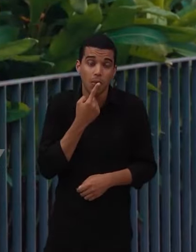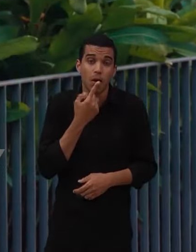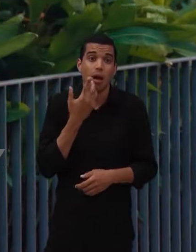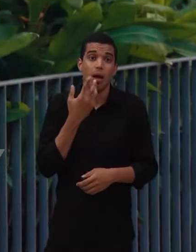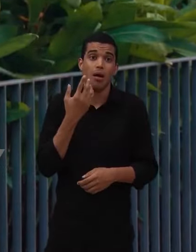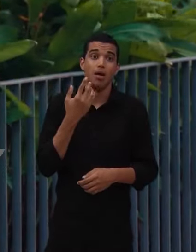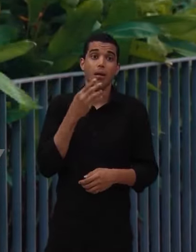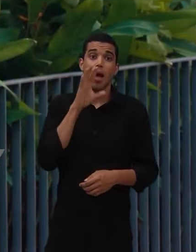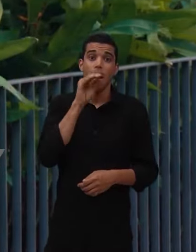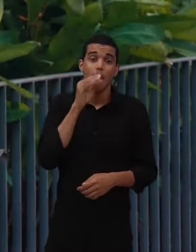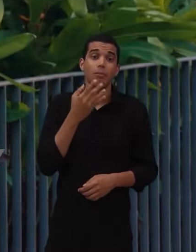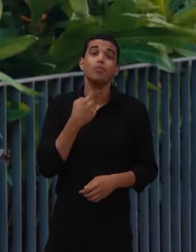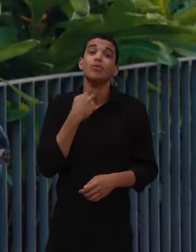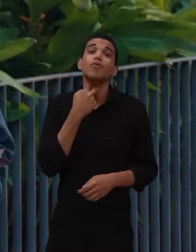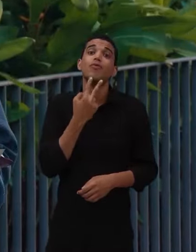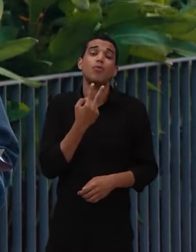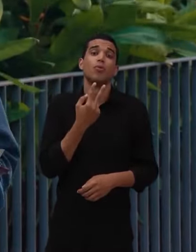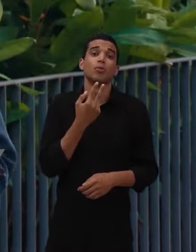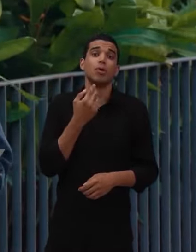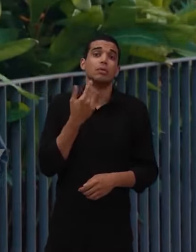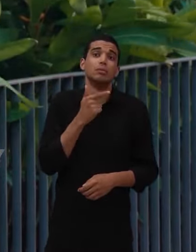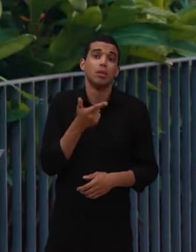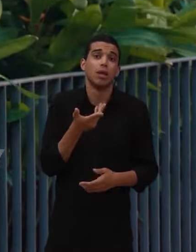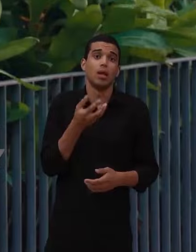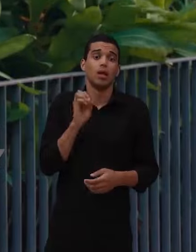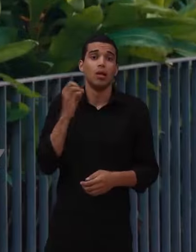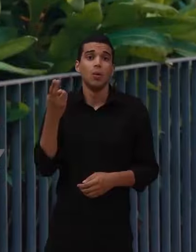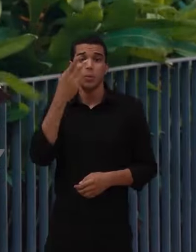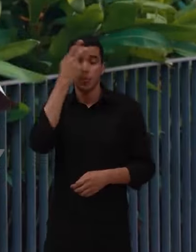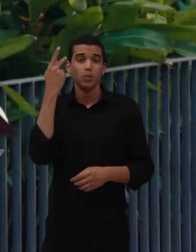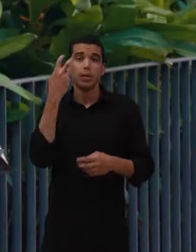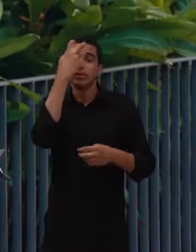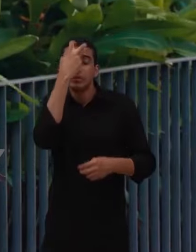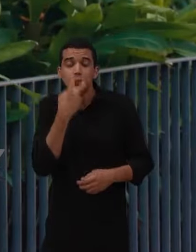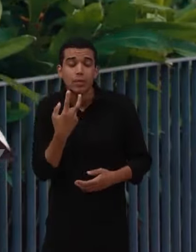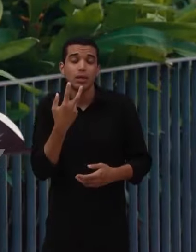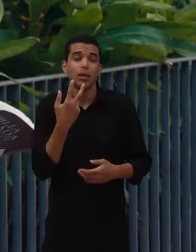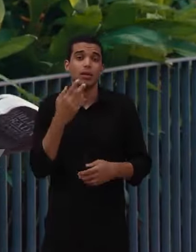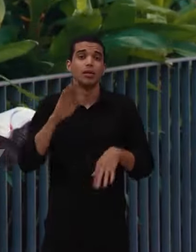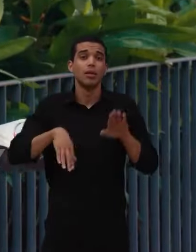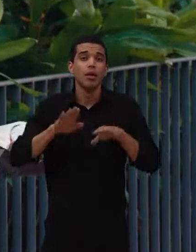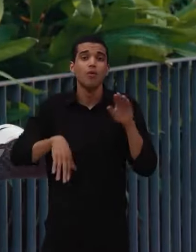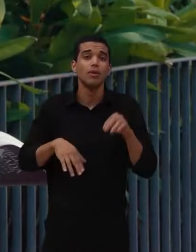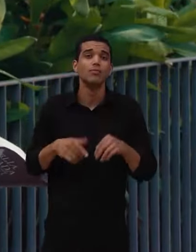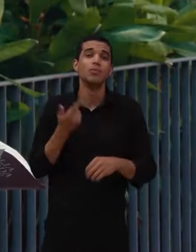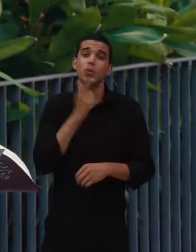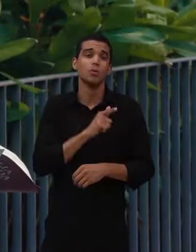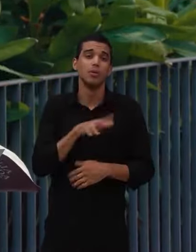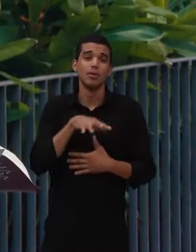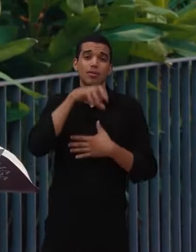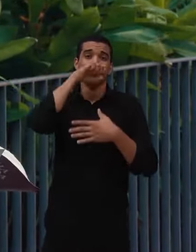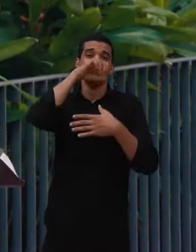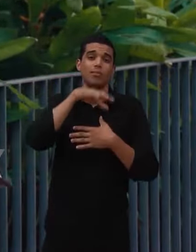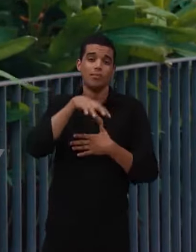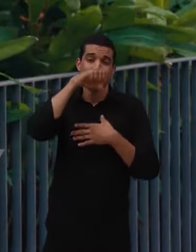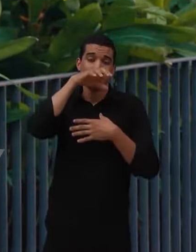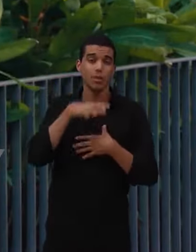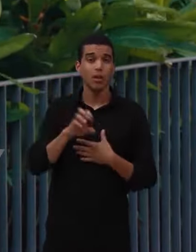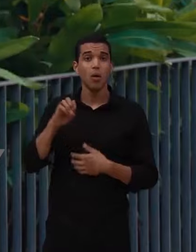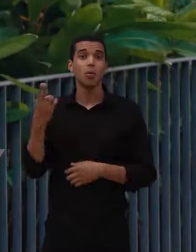de um olho, talvez de uma perfeição na sua respiração, na